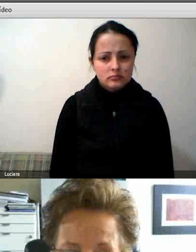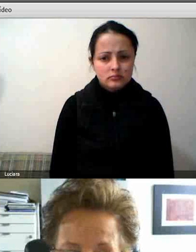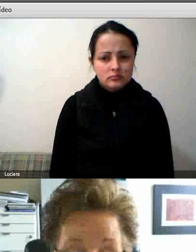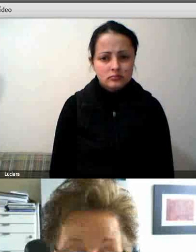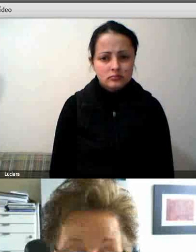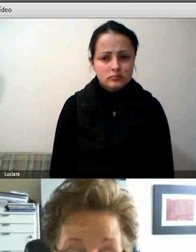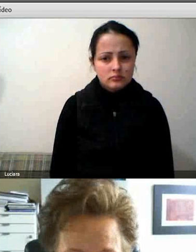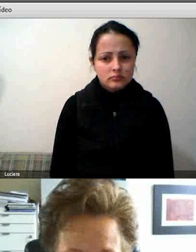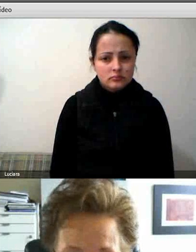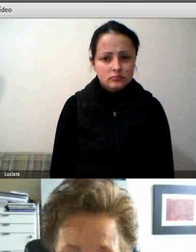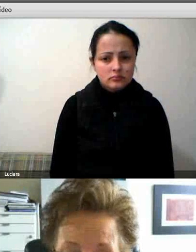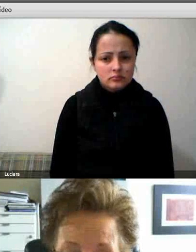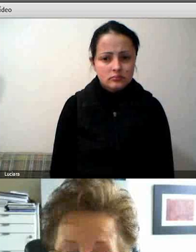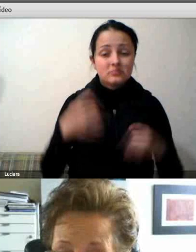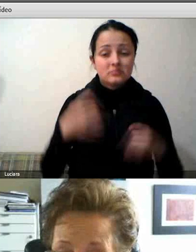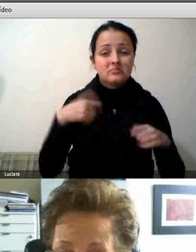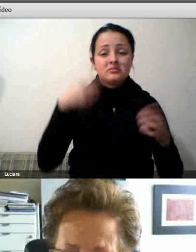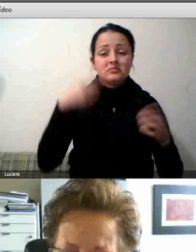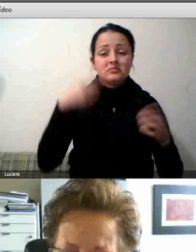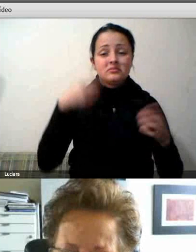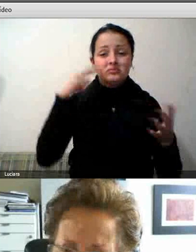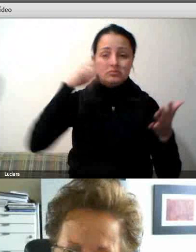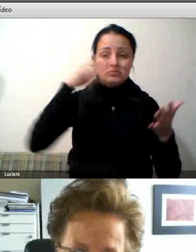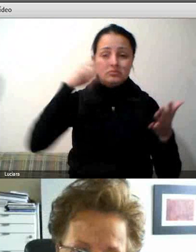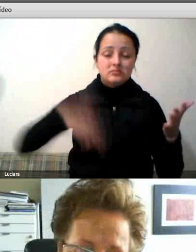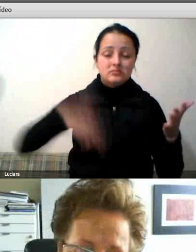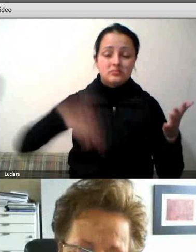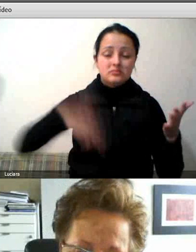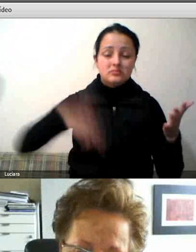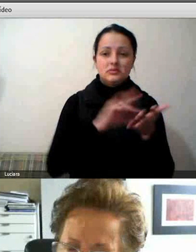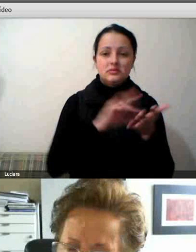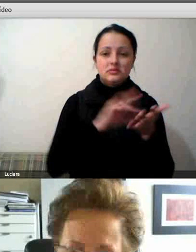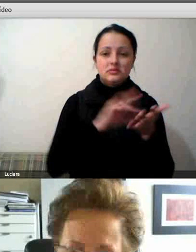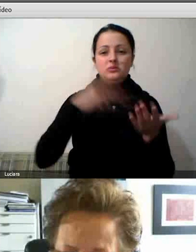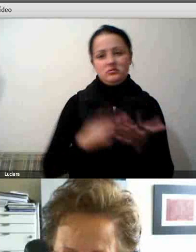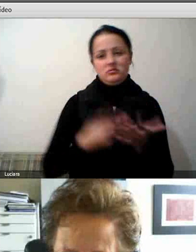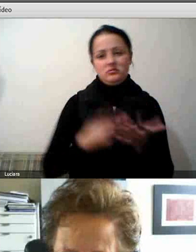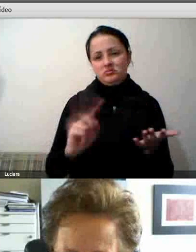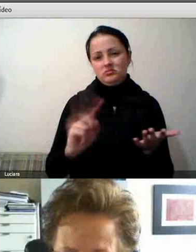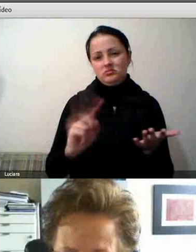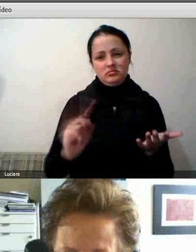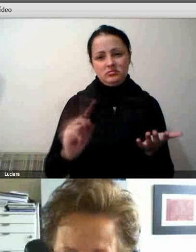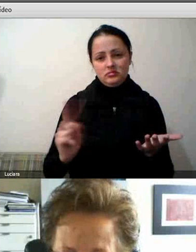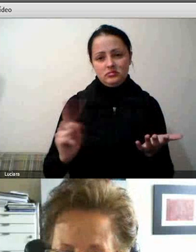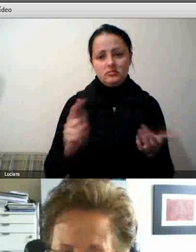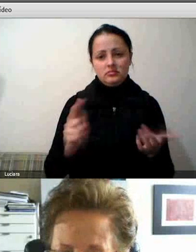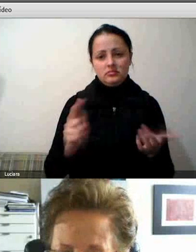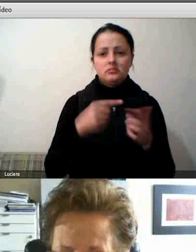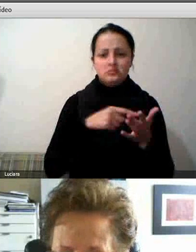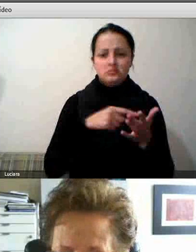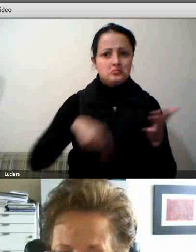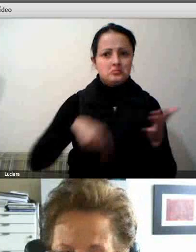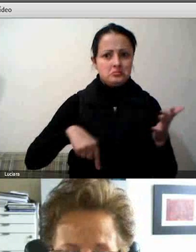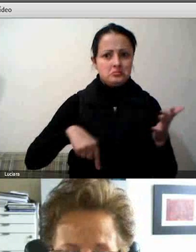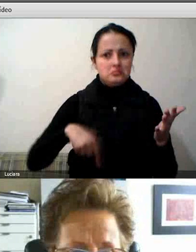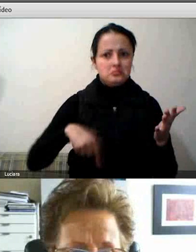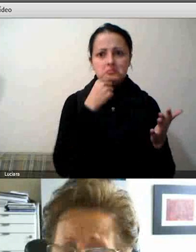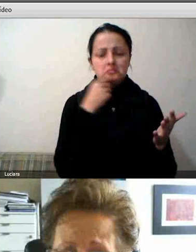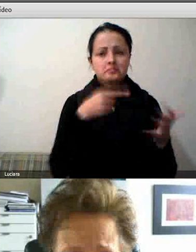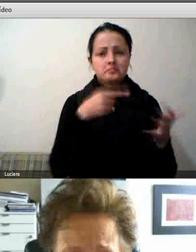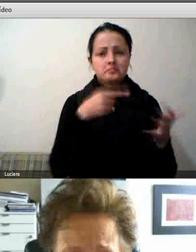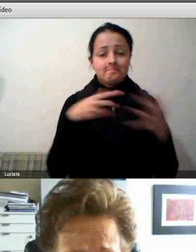da organização. Eu recomendo assim que vocês não leiam obras sobre Piaget. Essas